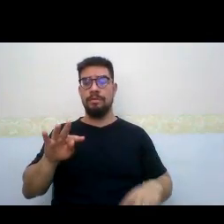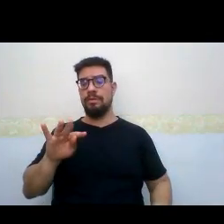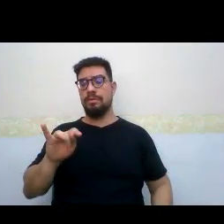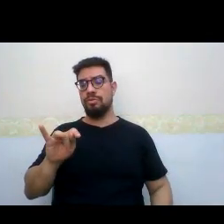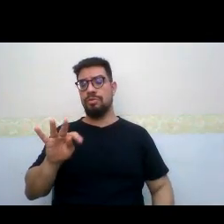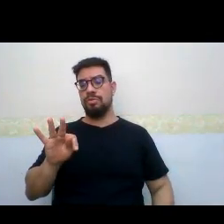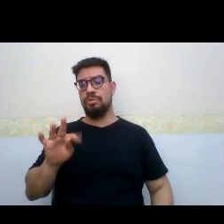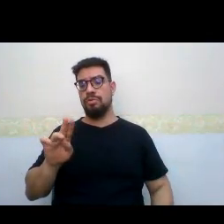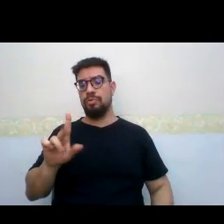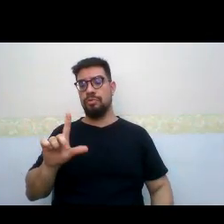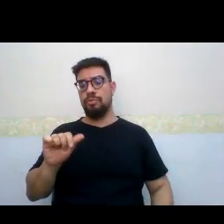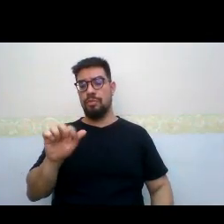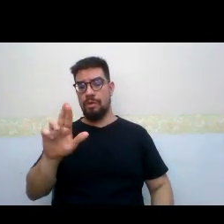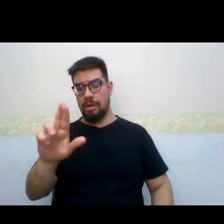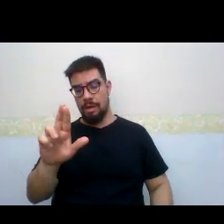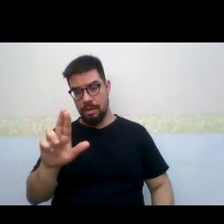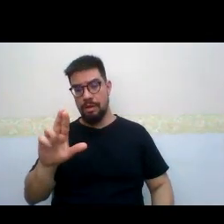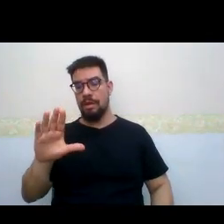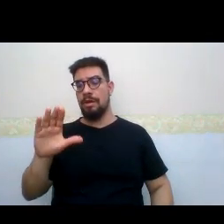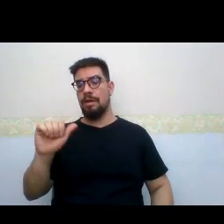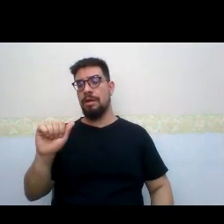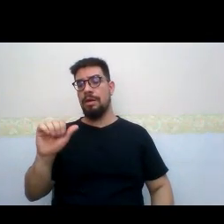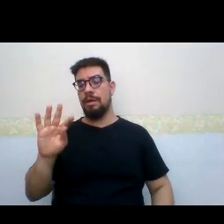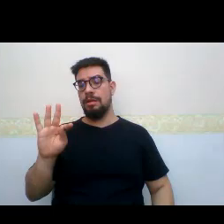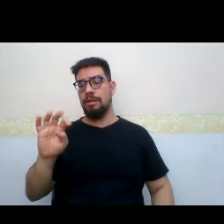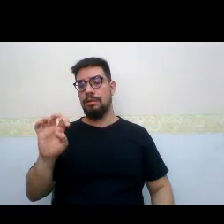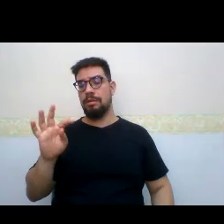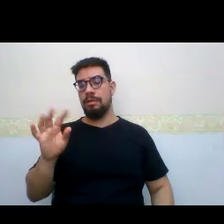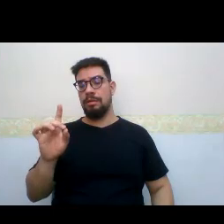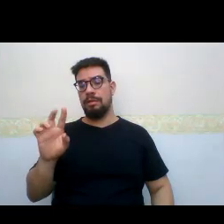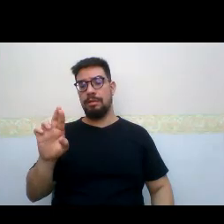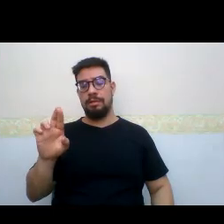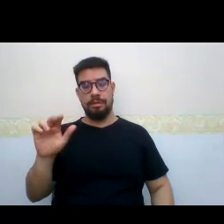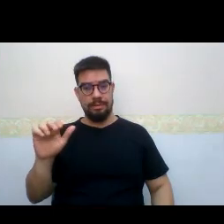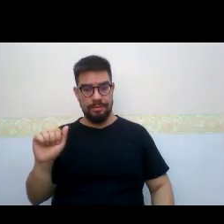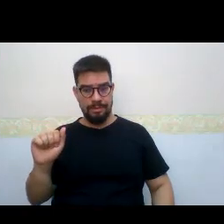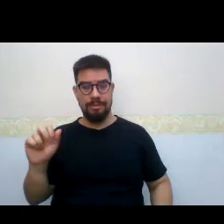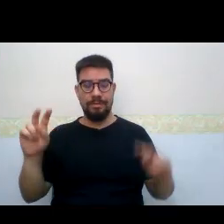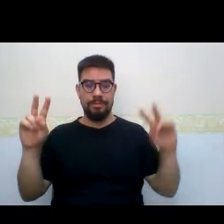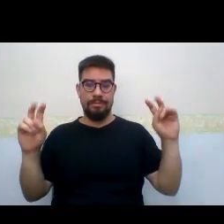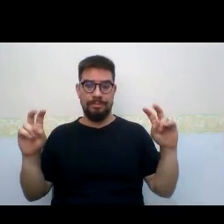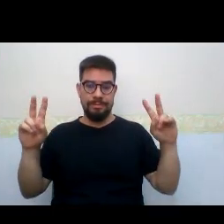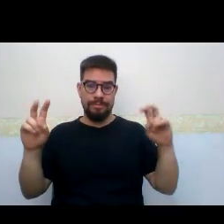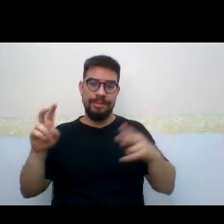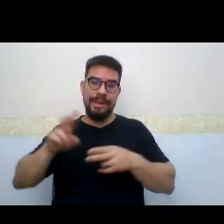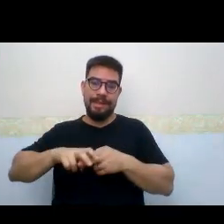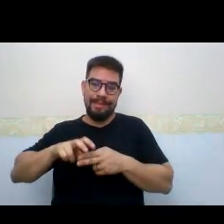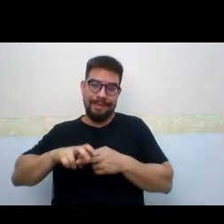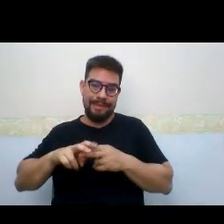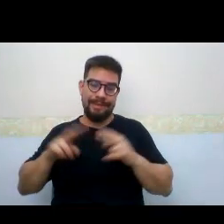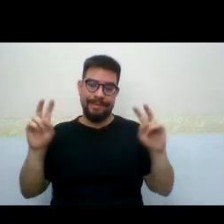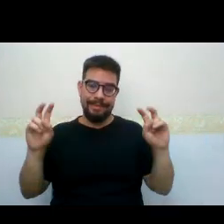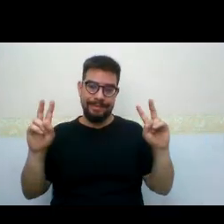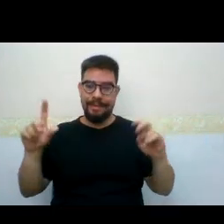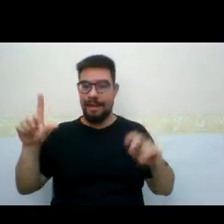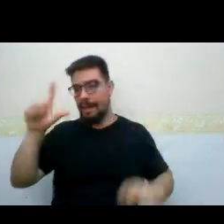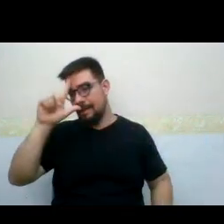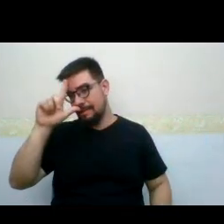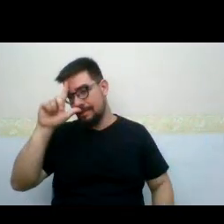tá? Da cátedra ou da cadeira, é uma expressão latina, que vem do latim.